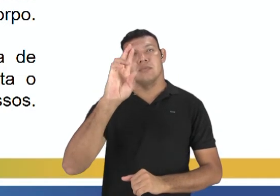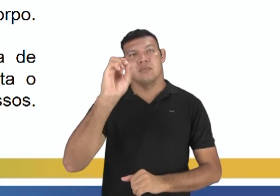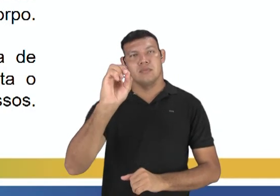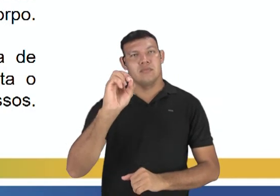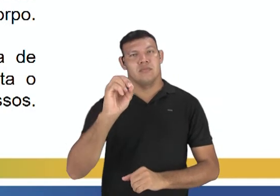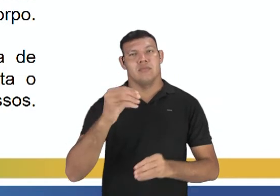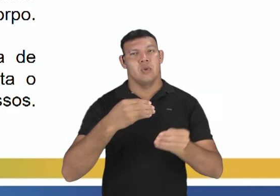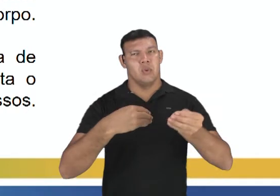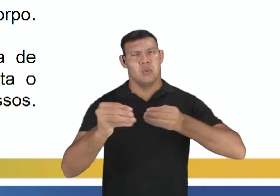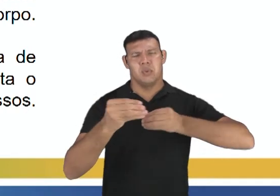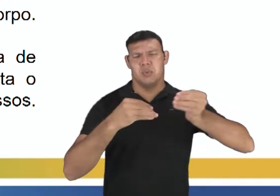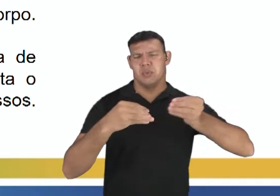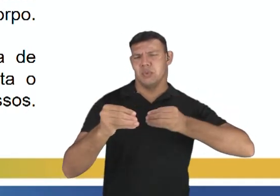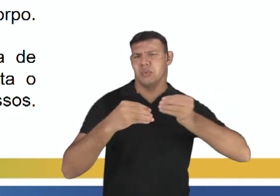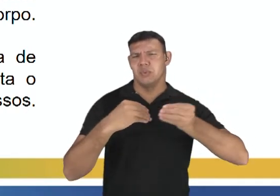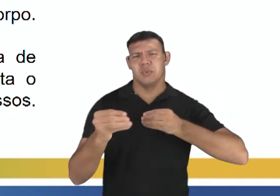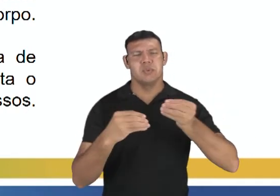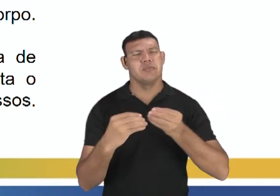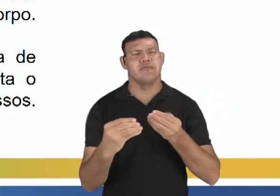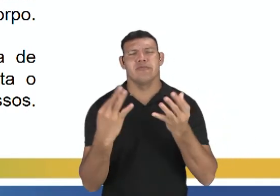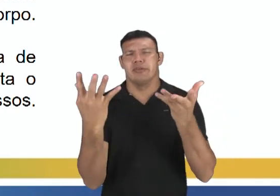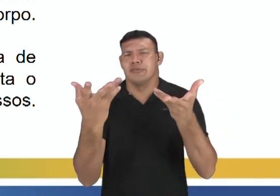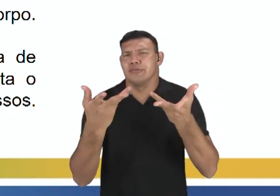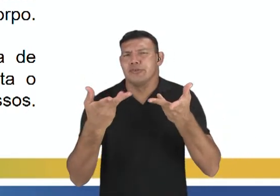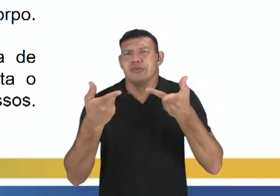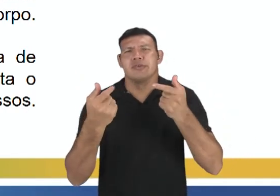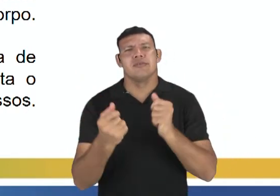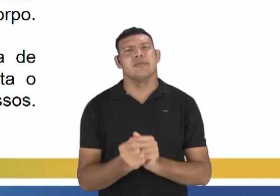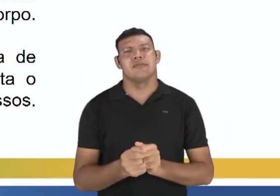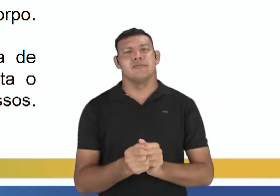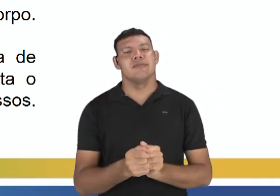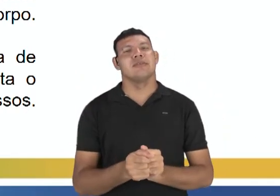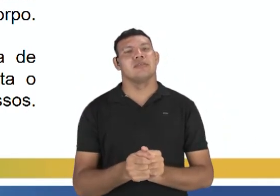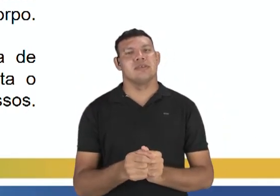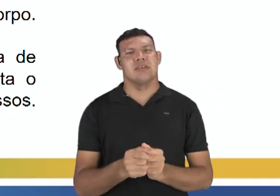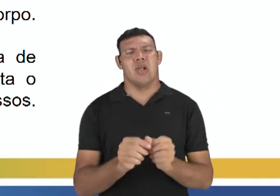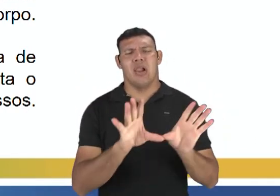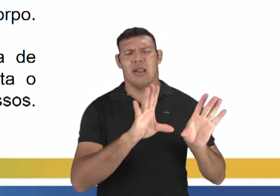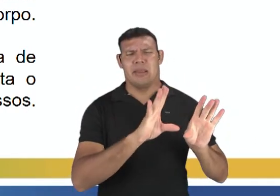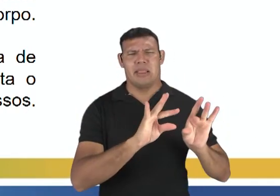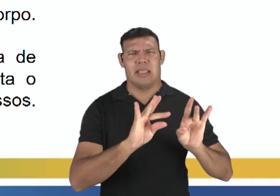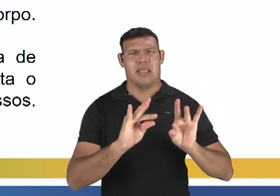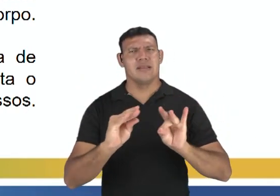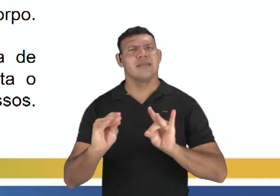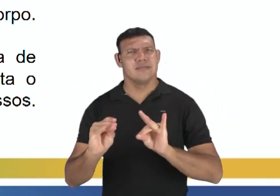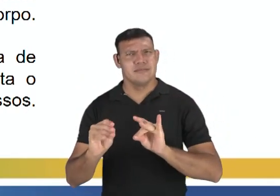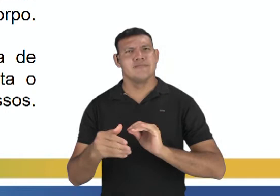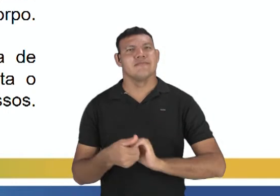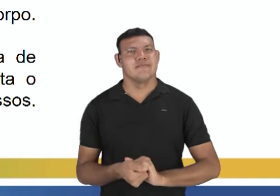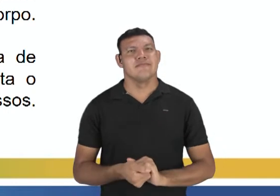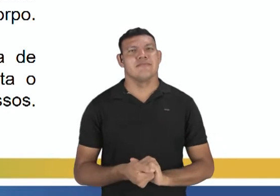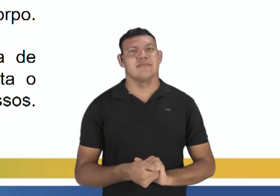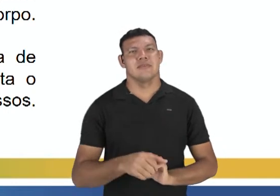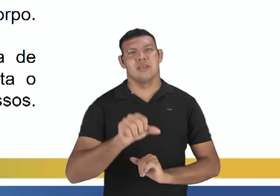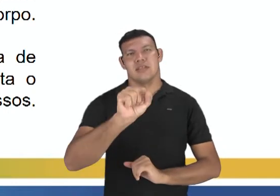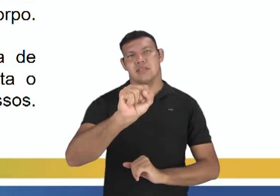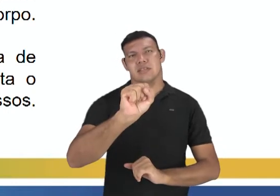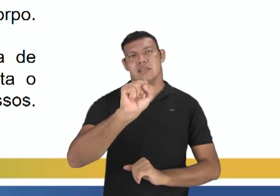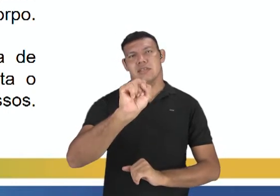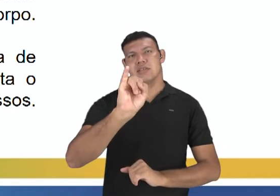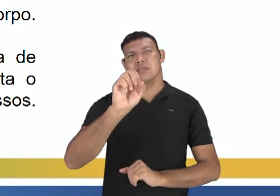completamente flexíveis, caracterizadas pela presença de um líquido que a gente chama de líquido sinovial, que evita